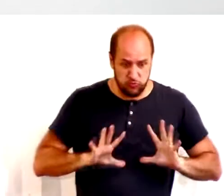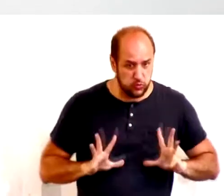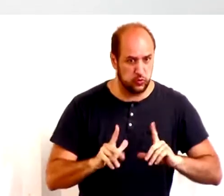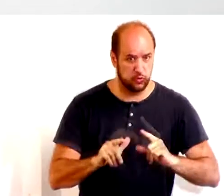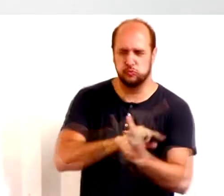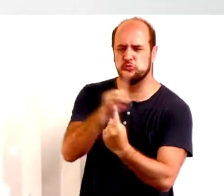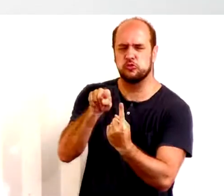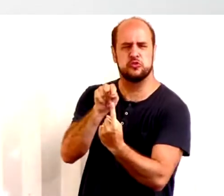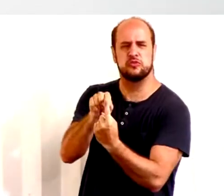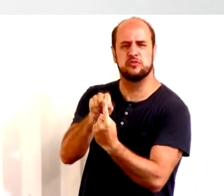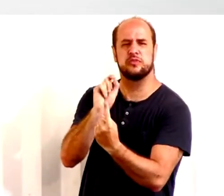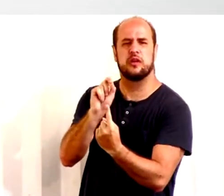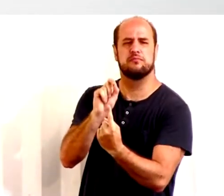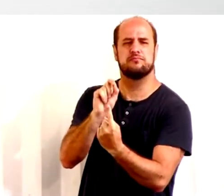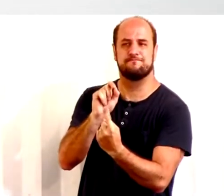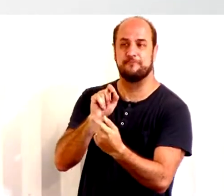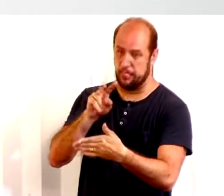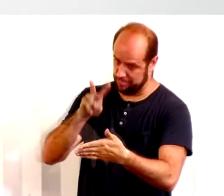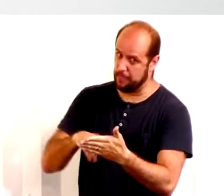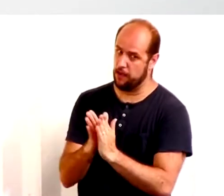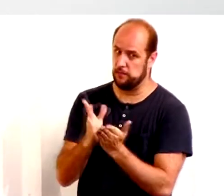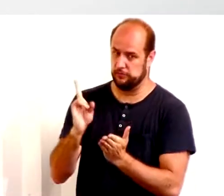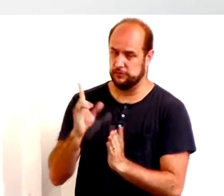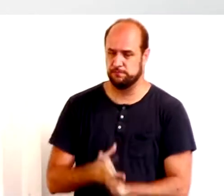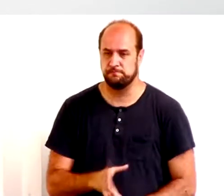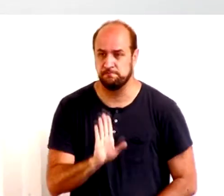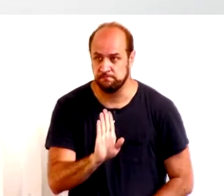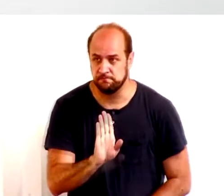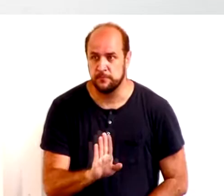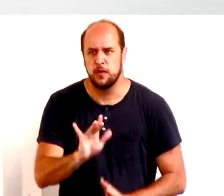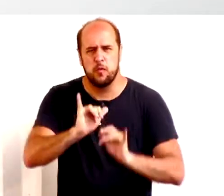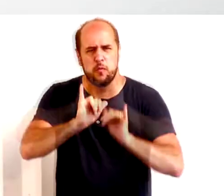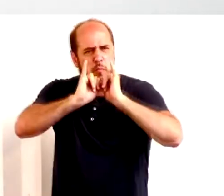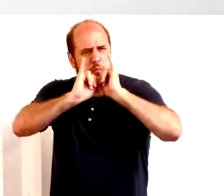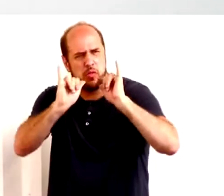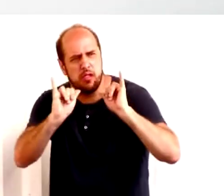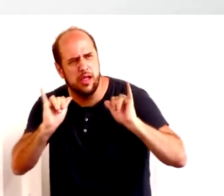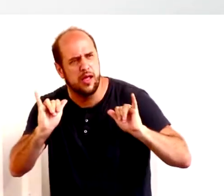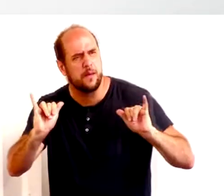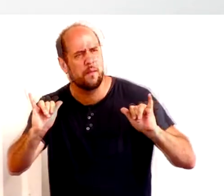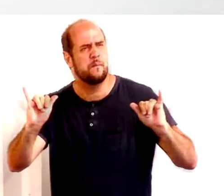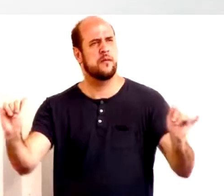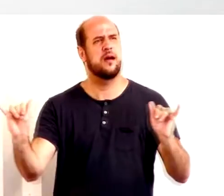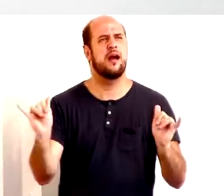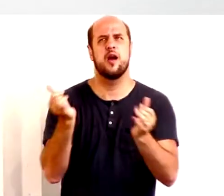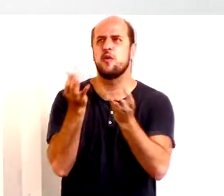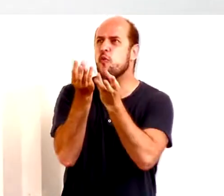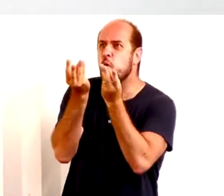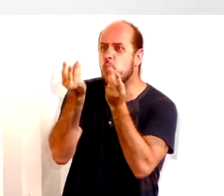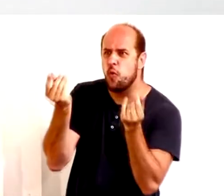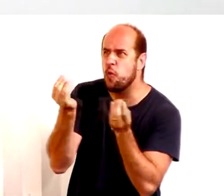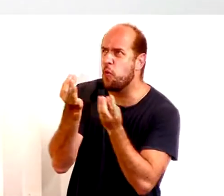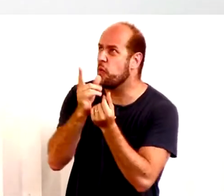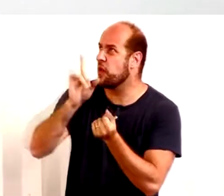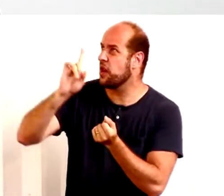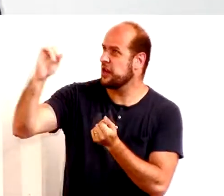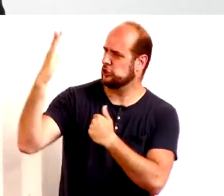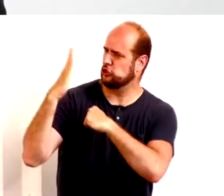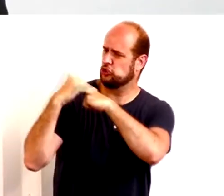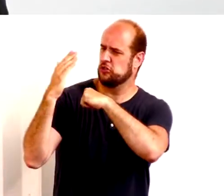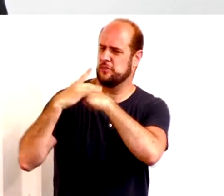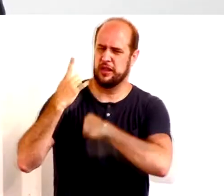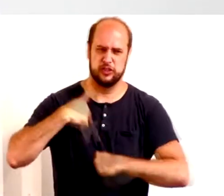e está aqui no texto, a fim de proclamardes as virtudes daquele que vos chamou